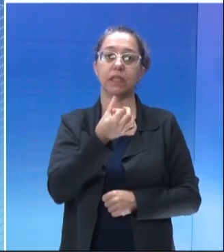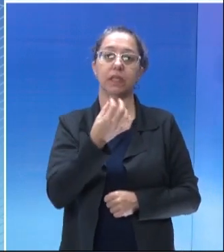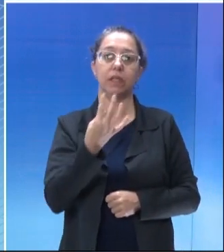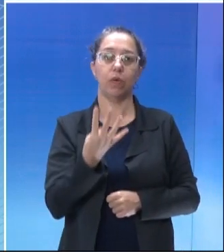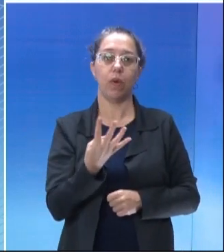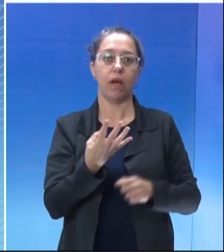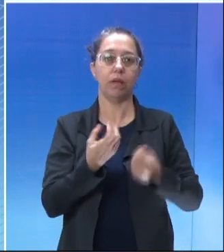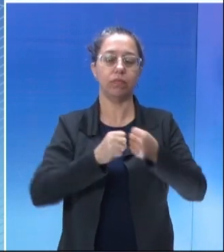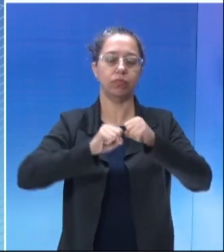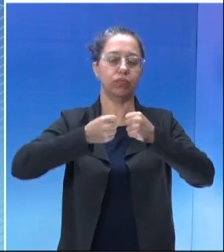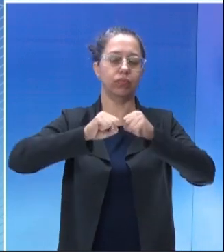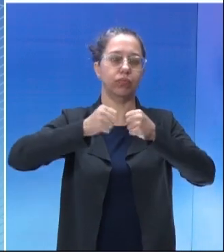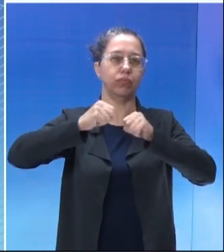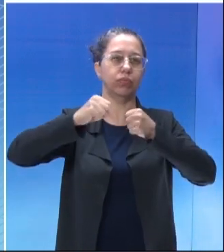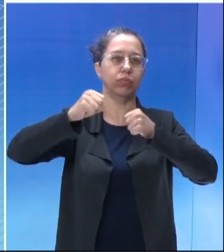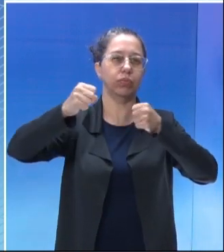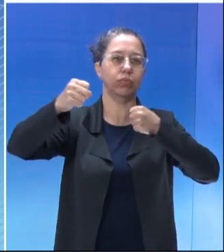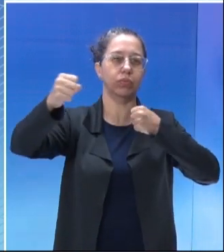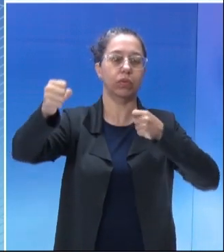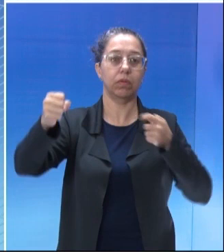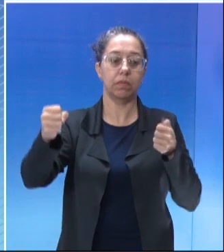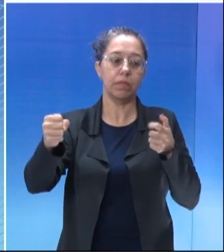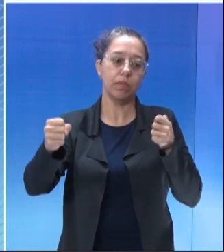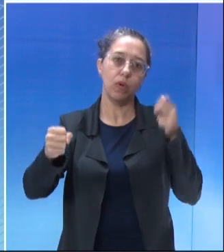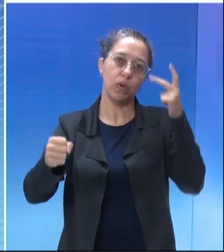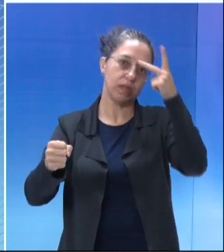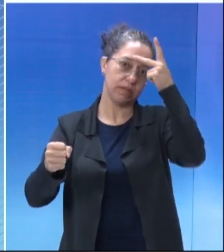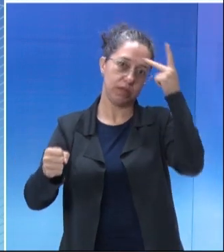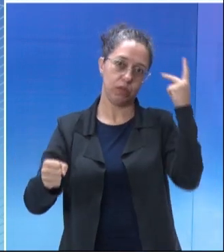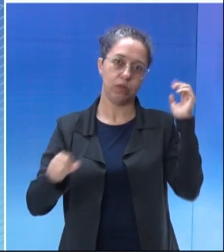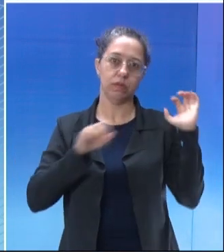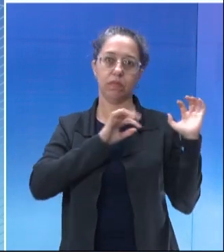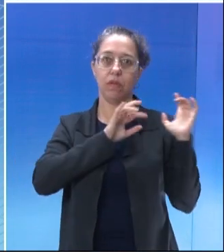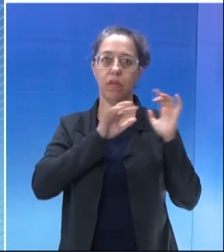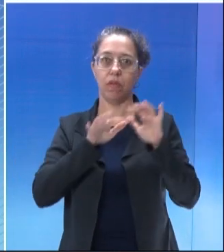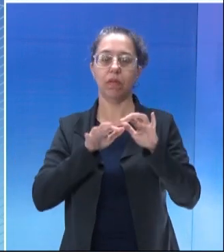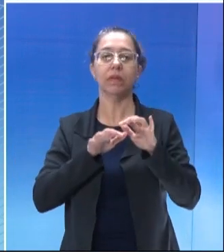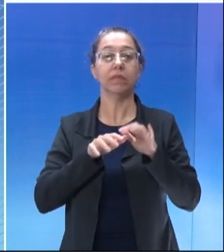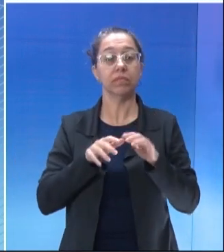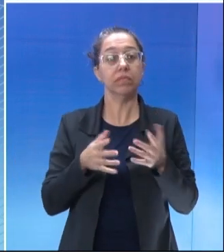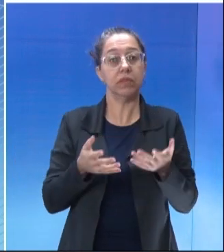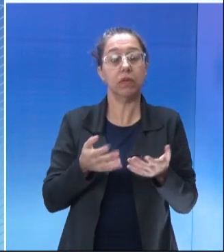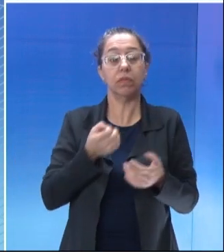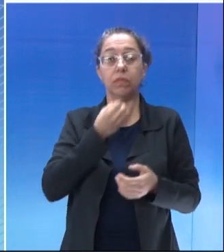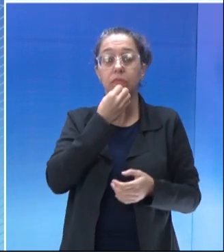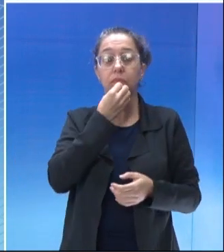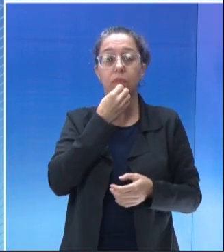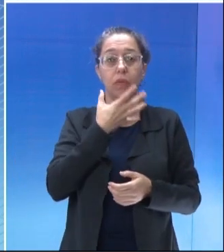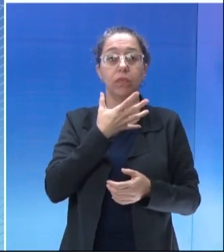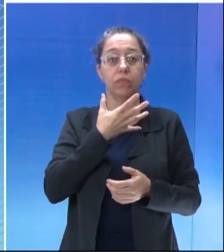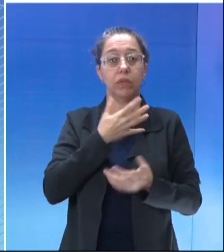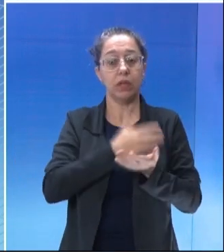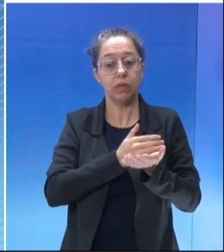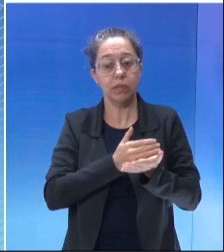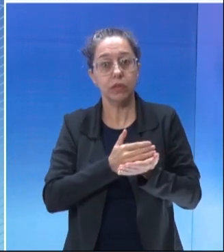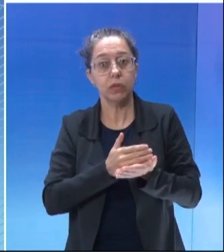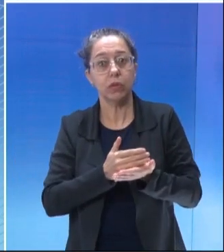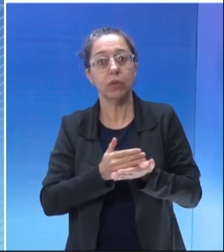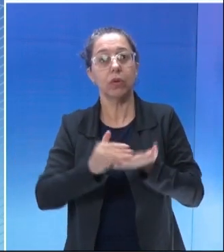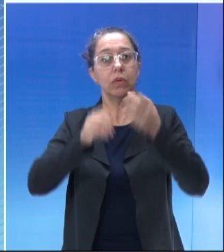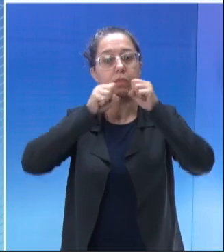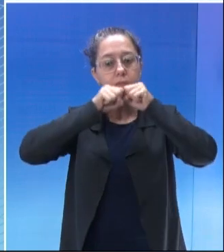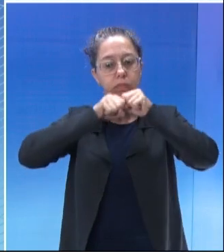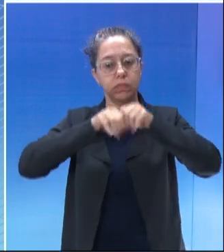muita terra para pouca gente. Então, deu-se início à expansão das fronteiras agrícolas. O governo naquela